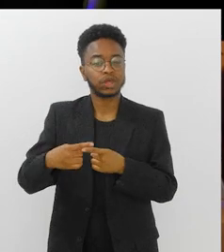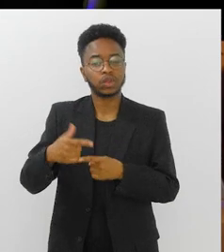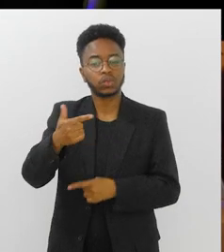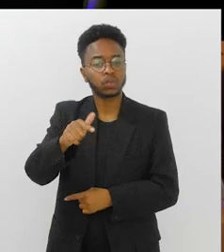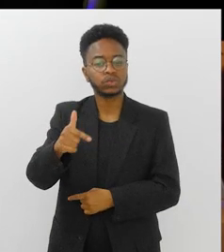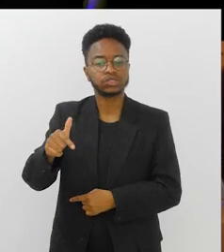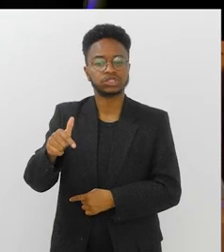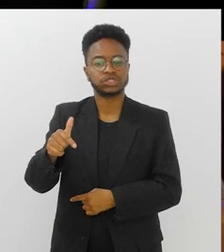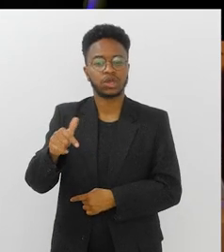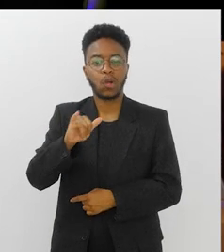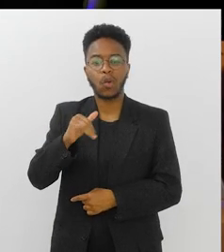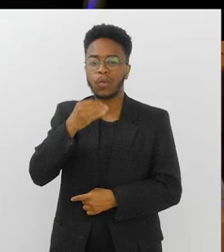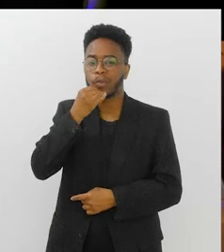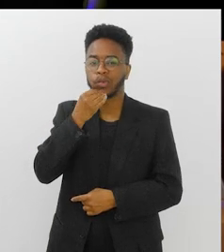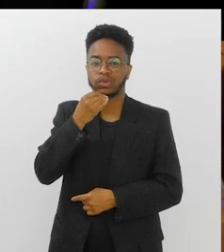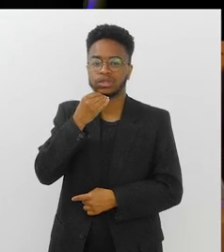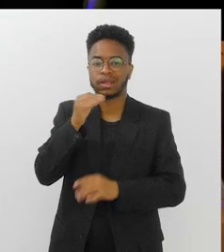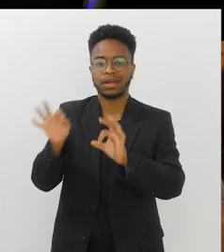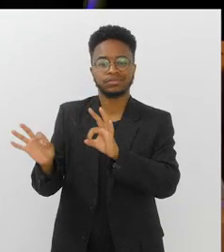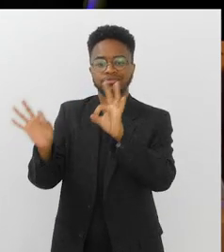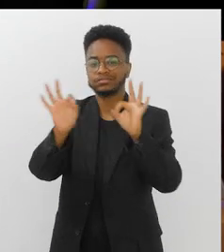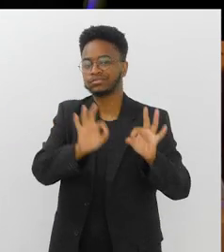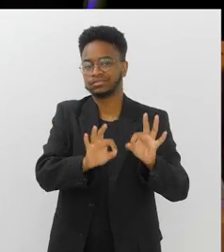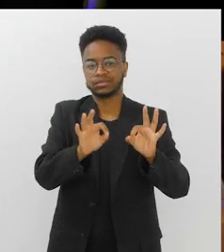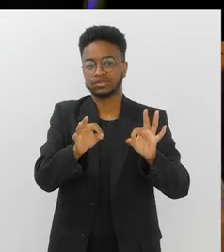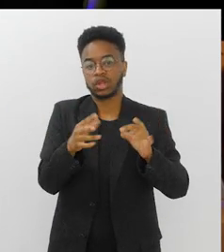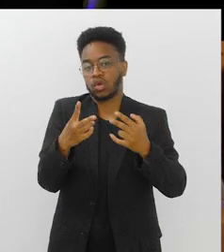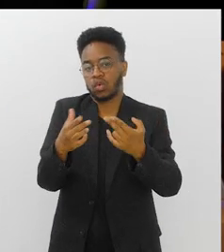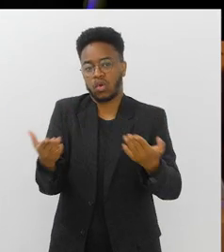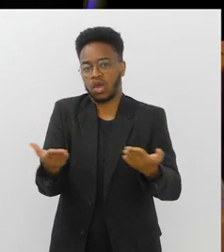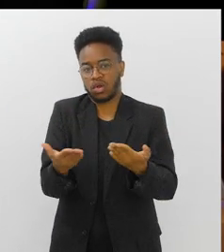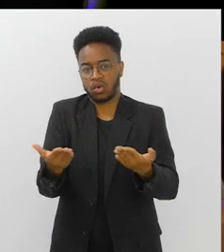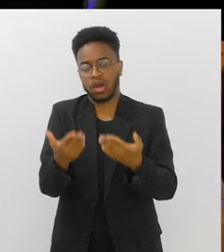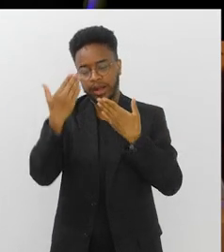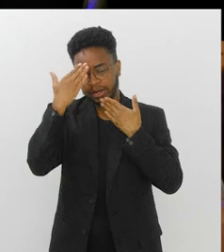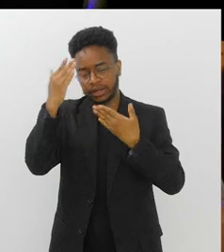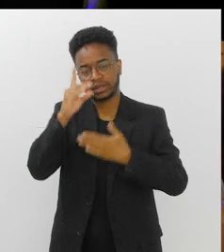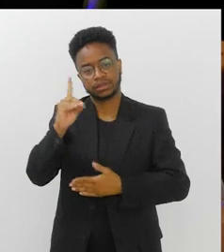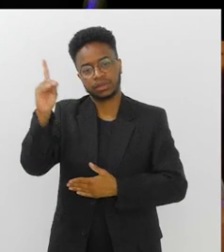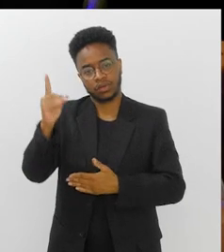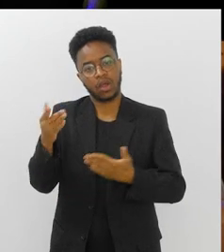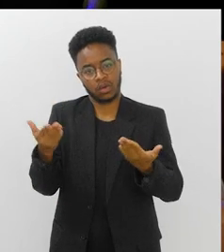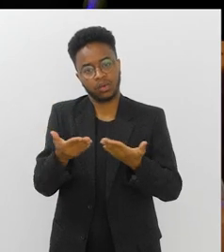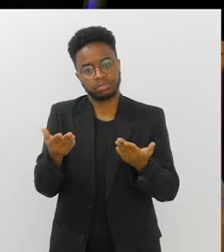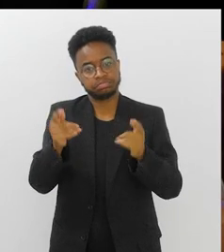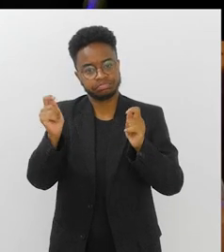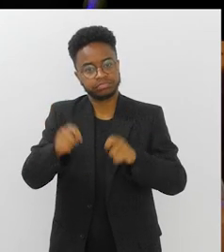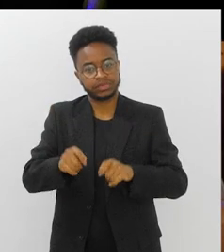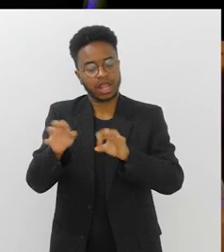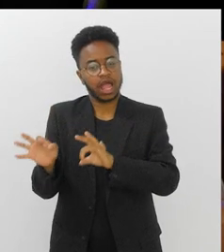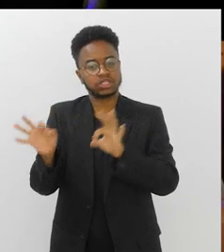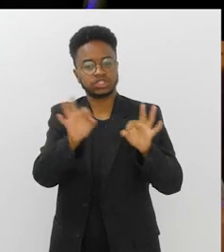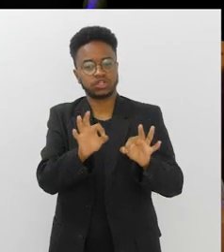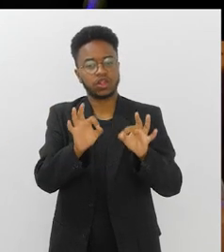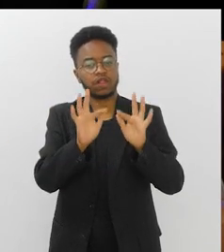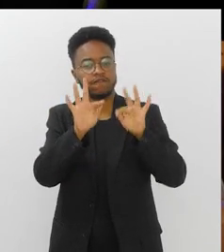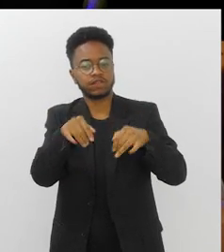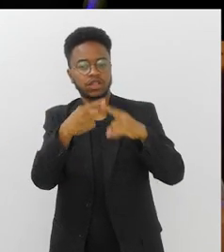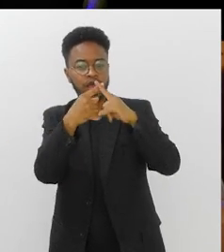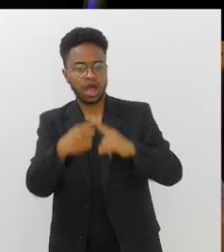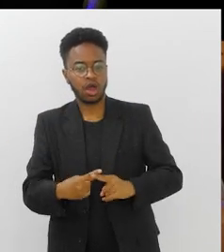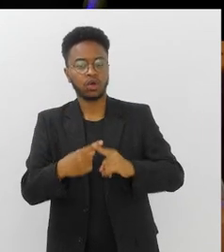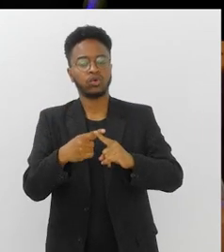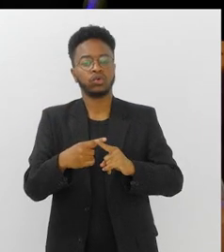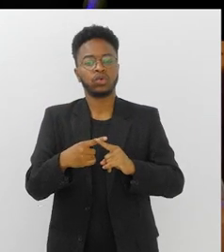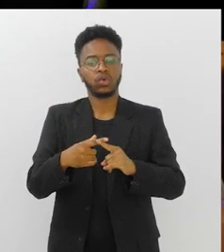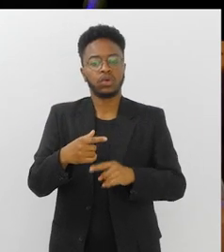gente não tinha essa essa oportunidade de assistir que nem graças a Deus aí e eh assistimos a final dos